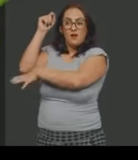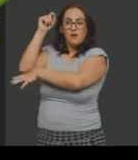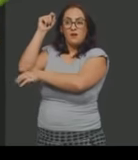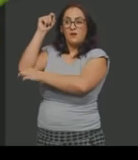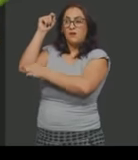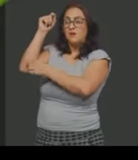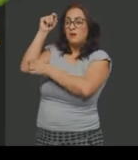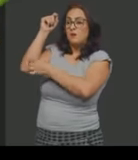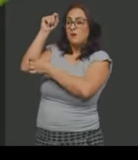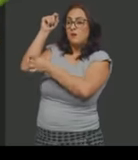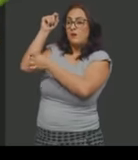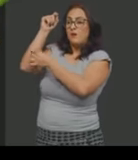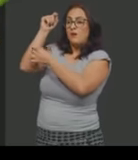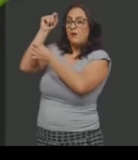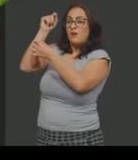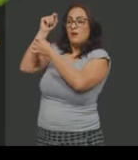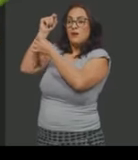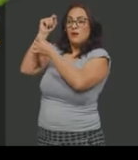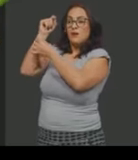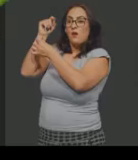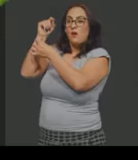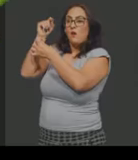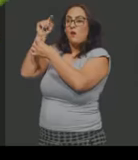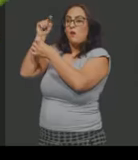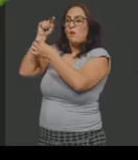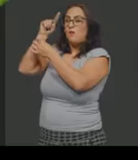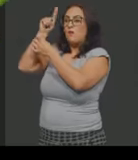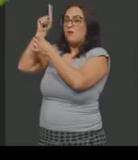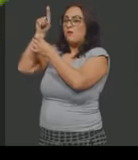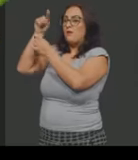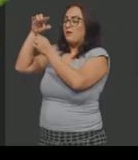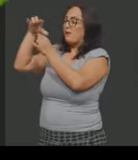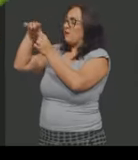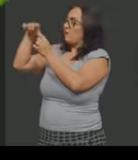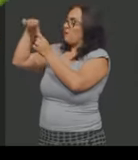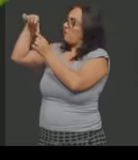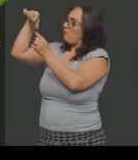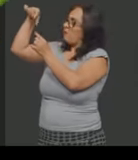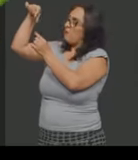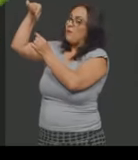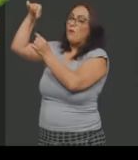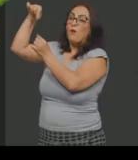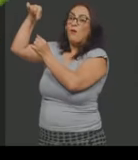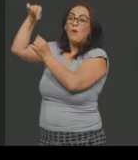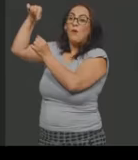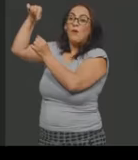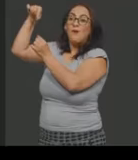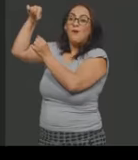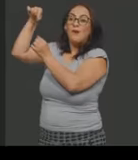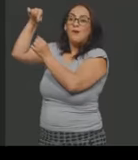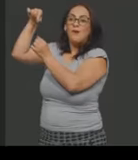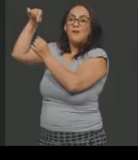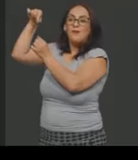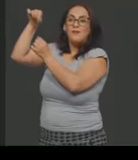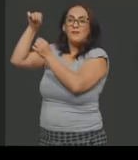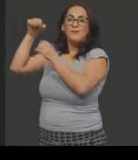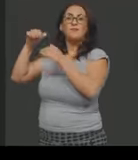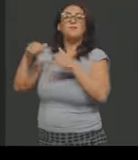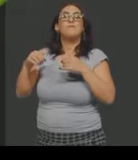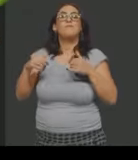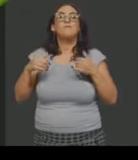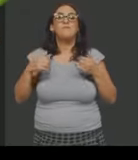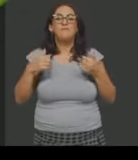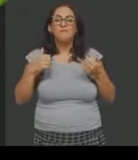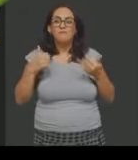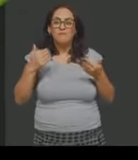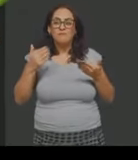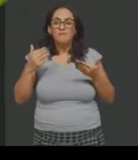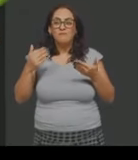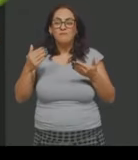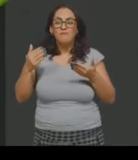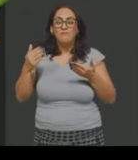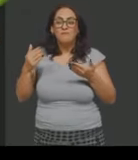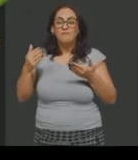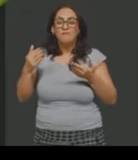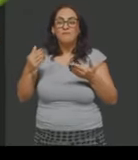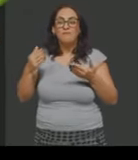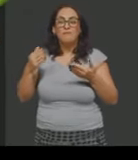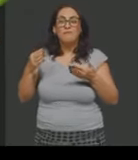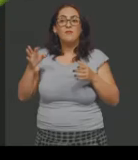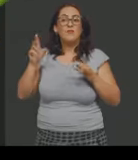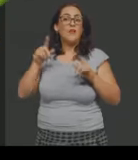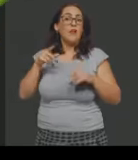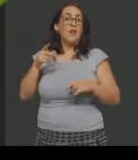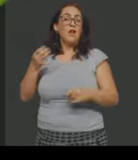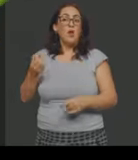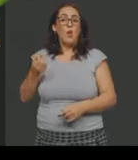aqui, vou ter a folha, tá? Isso daqui, então, vai ser o que? O